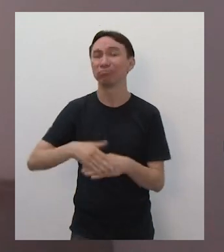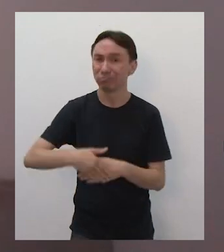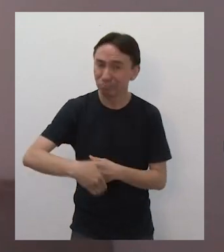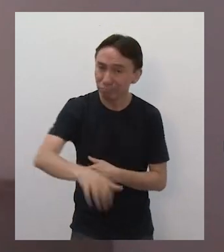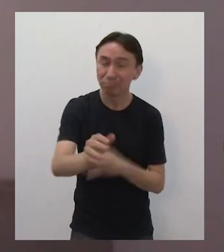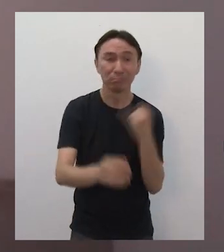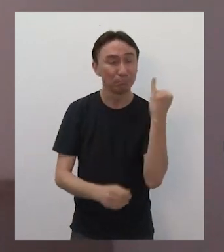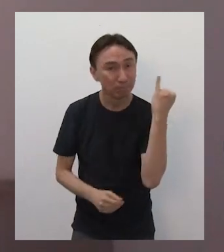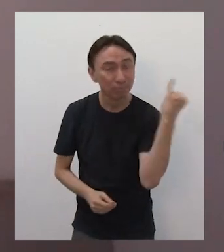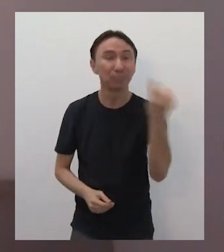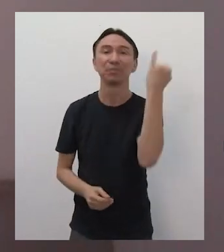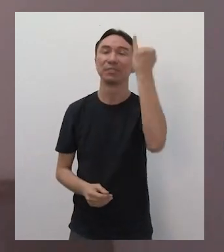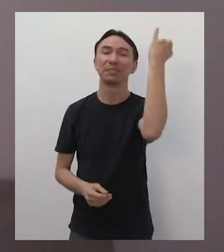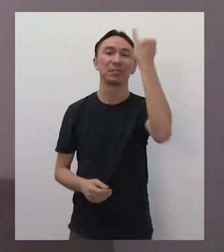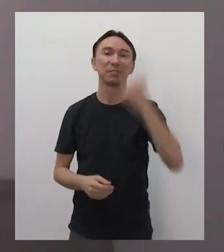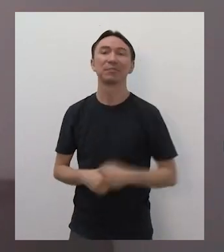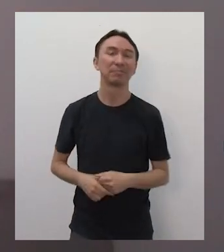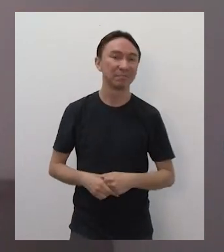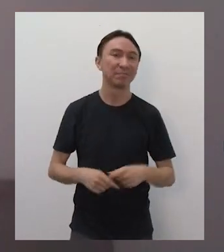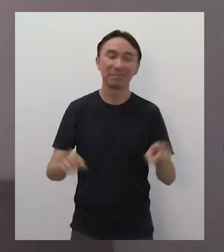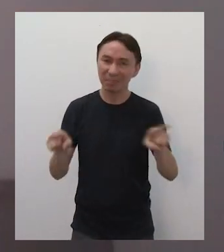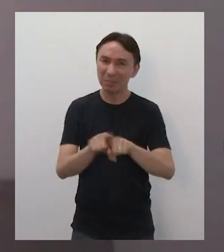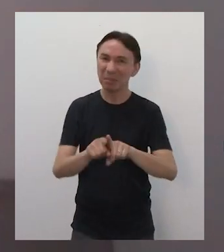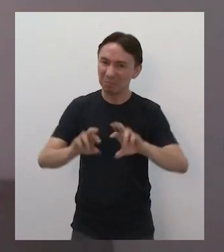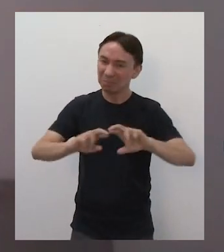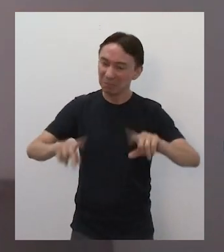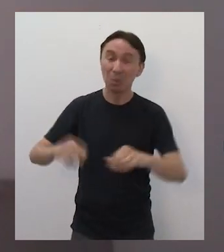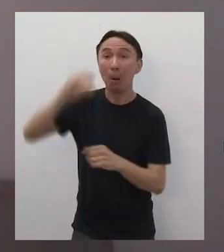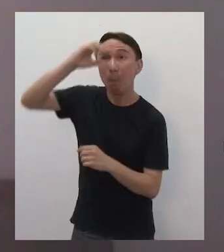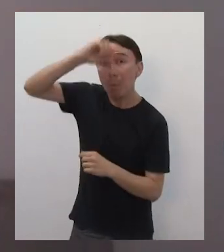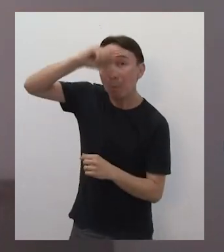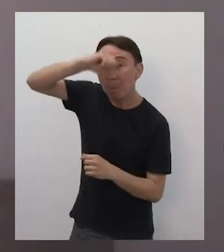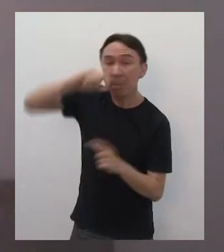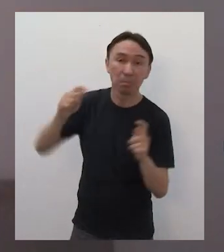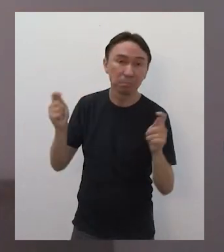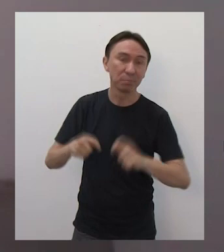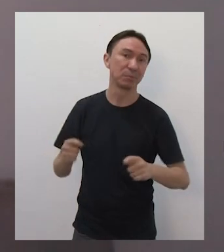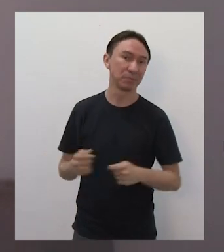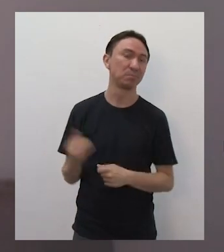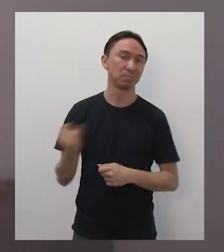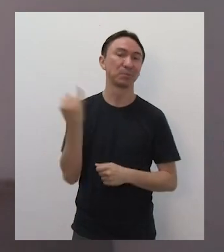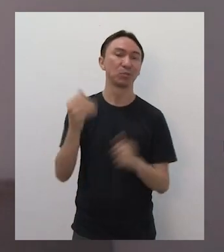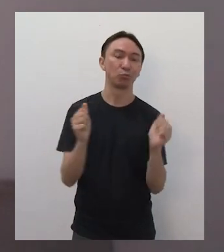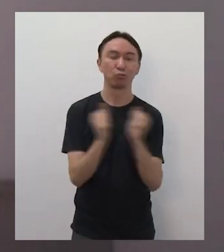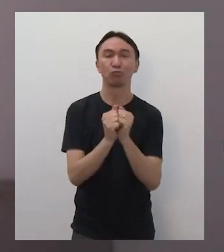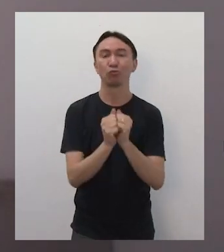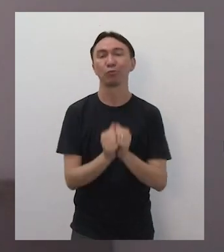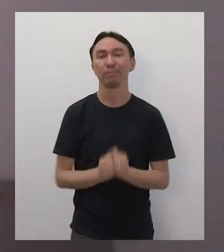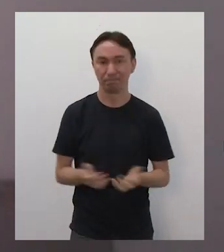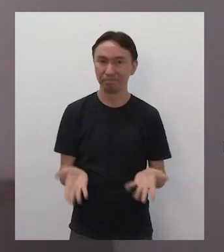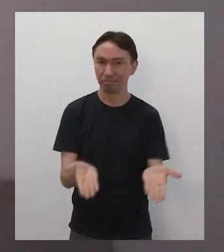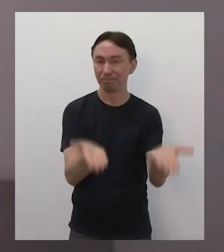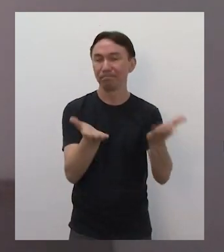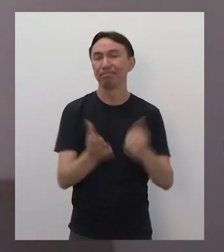e passo também com as competências cognitivas. É isso, passo a palavra.